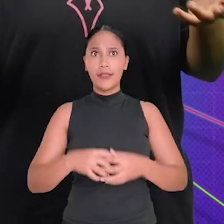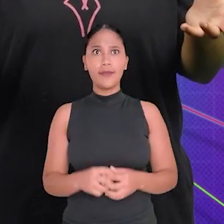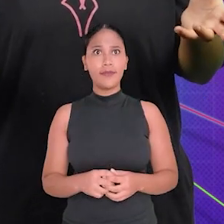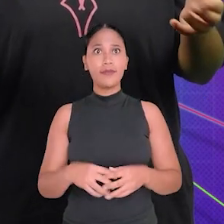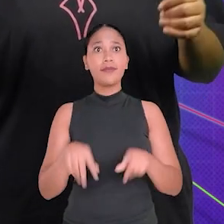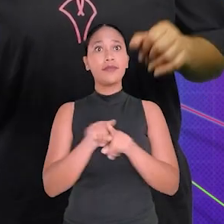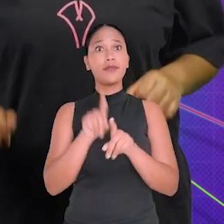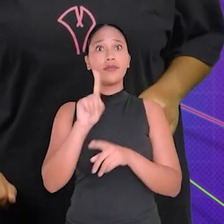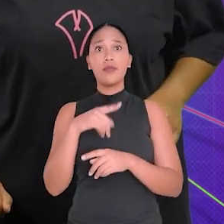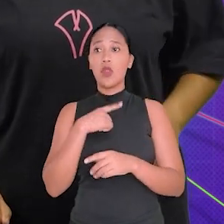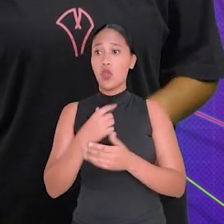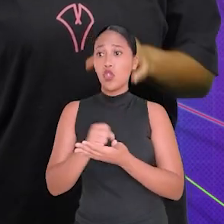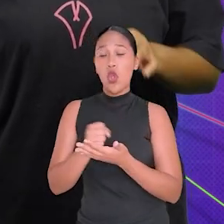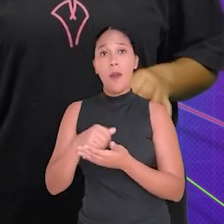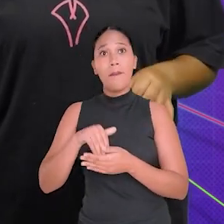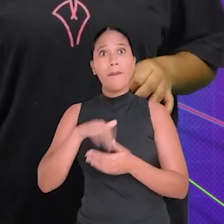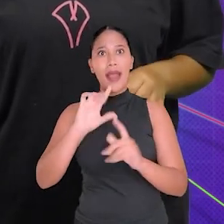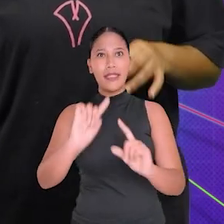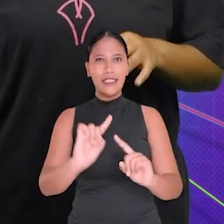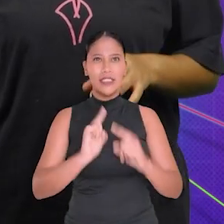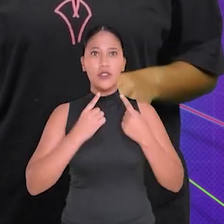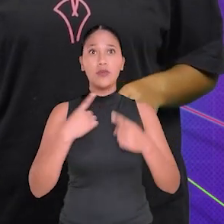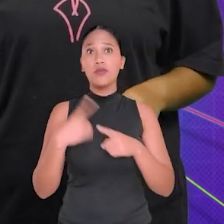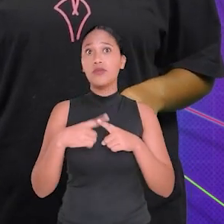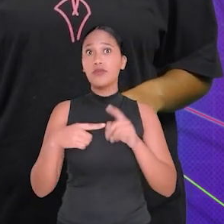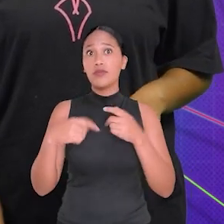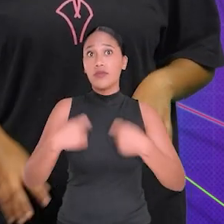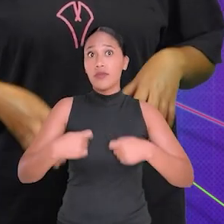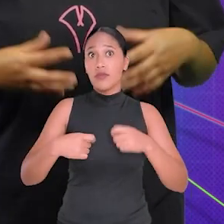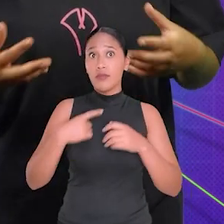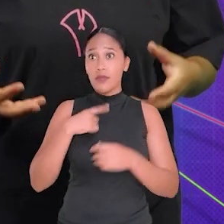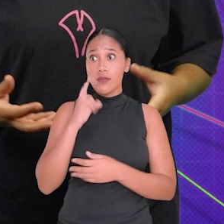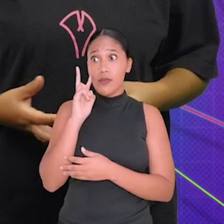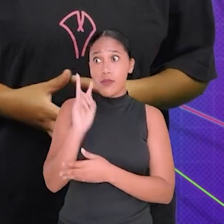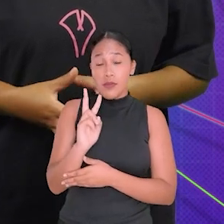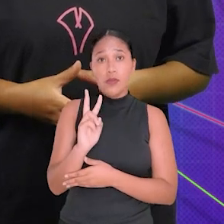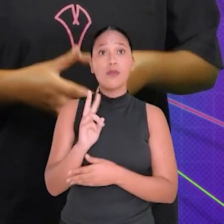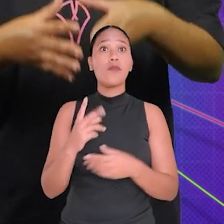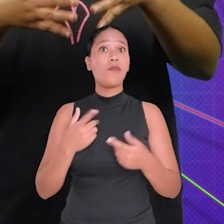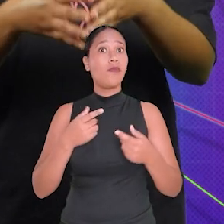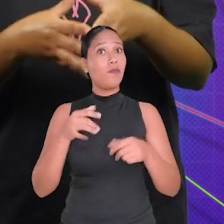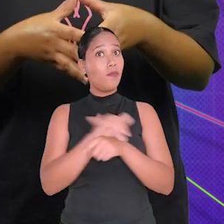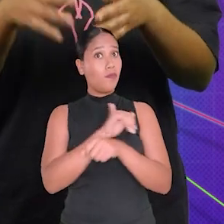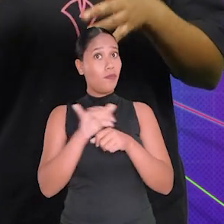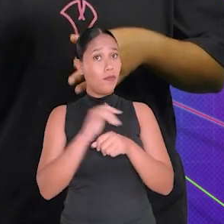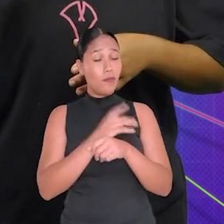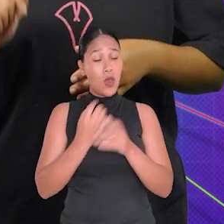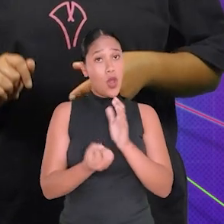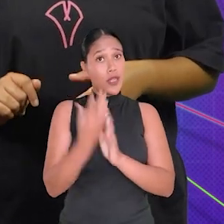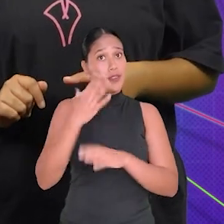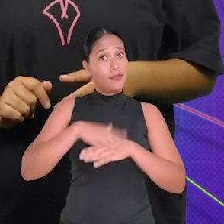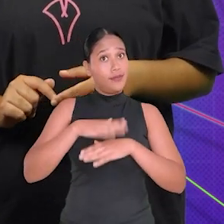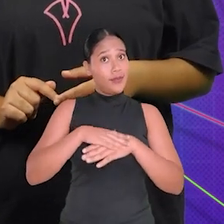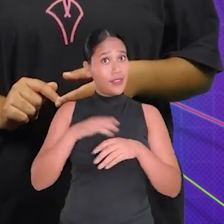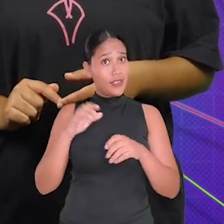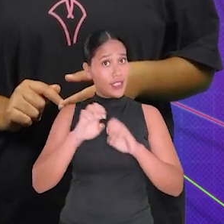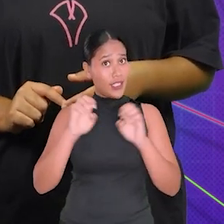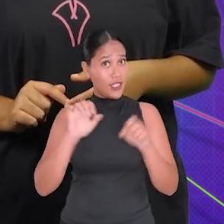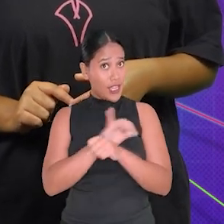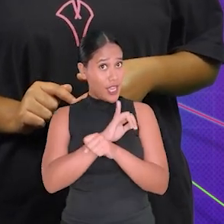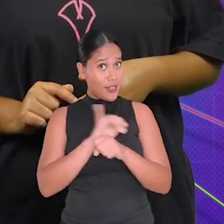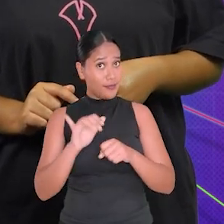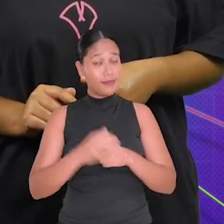formas complexas. Isso torna o jogo mais desafiador, já que o jogador precisa considerar a posição e a forma dos objetos na hora de criar